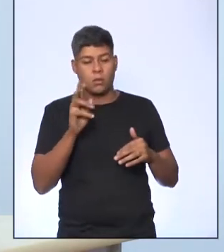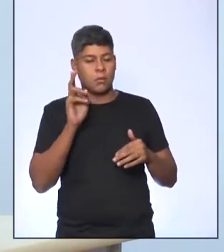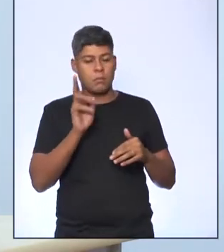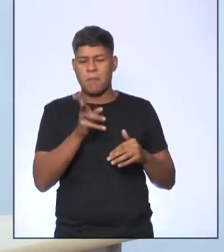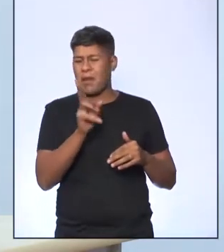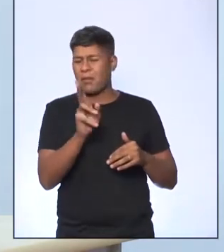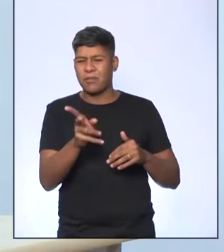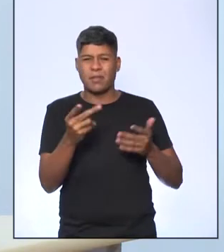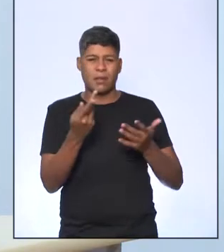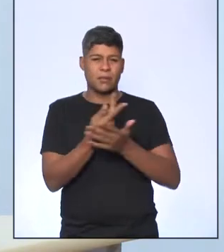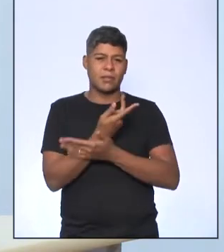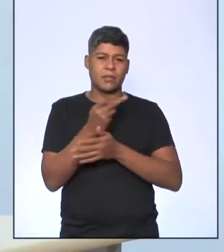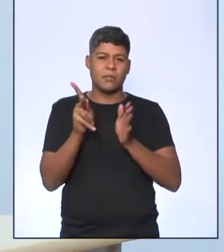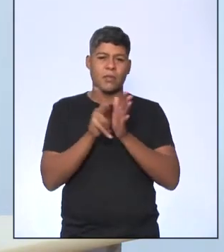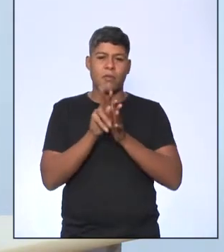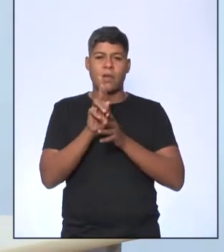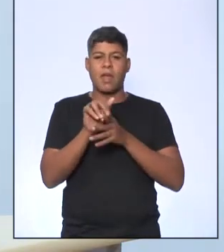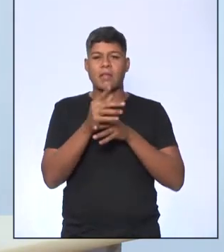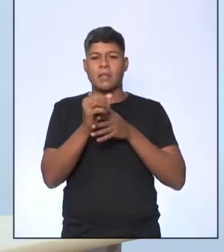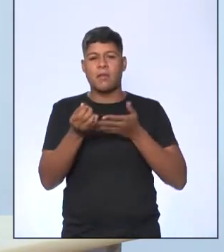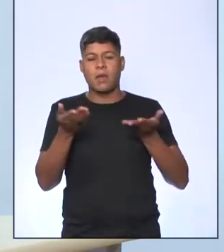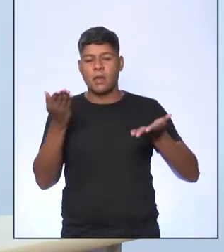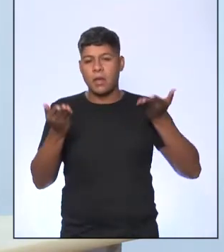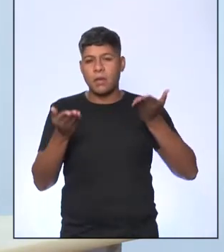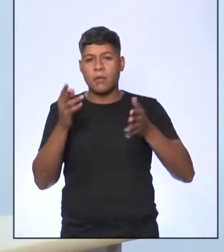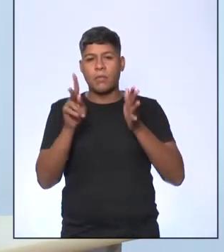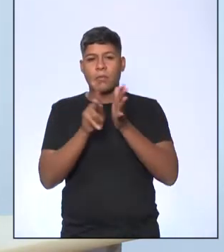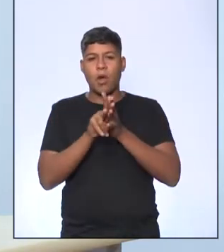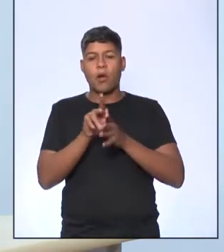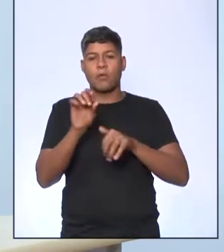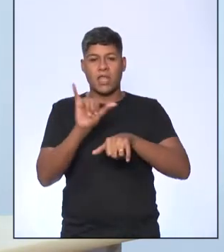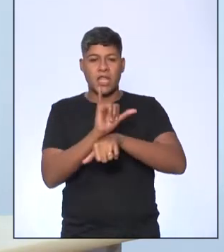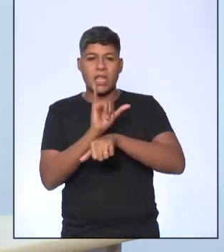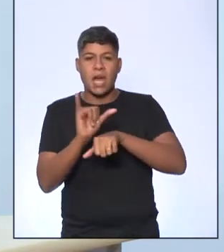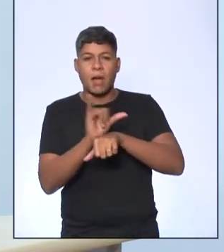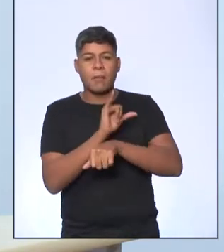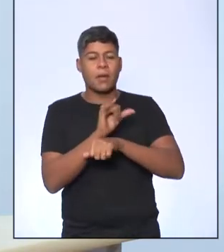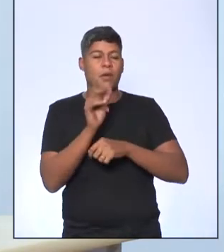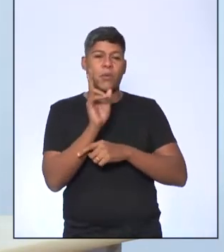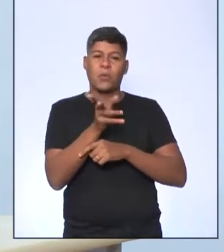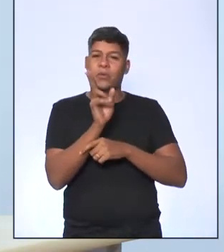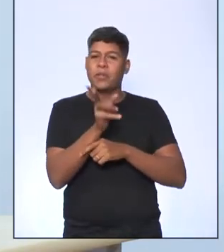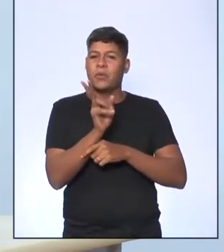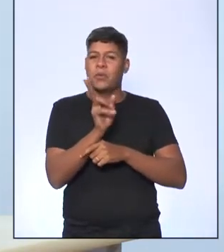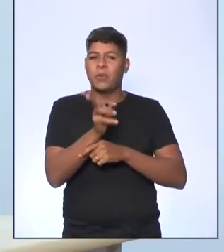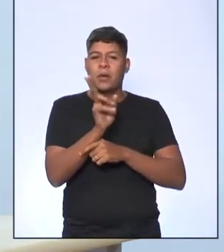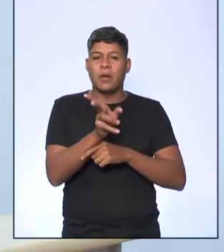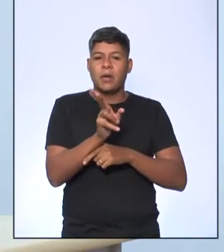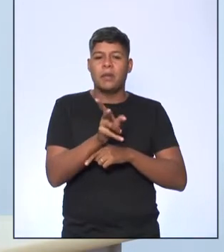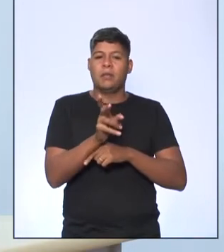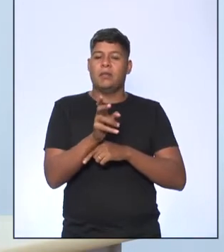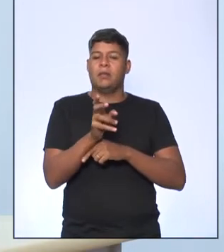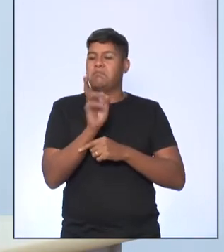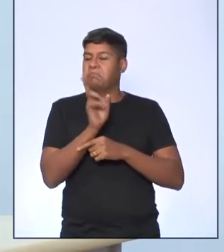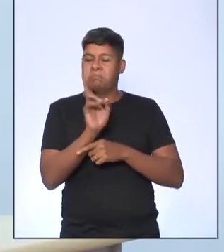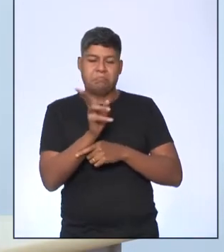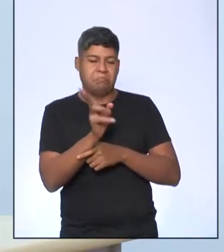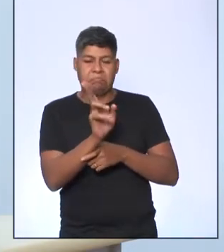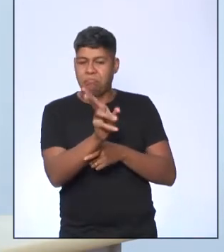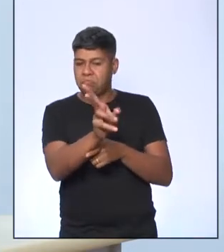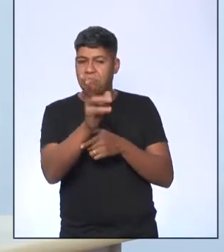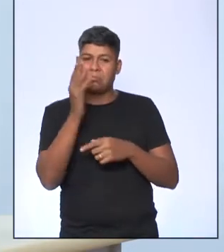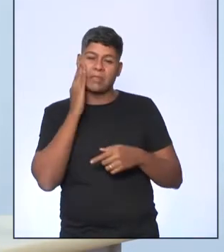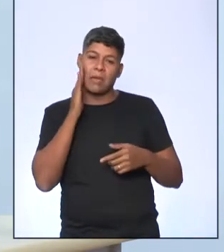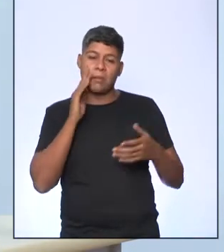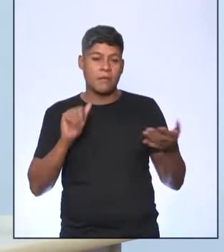mesma coisa que acontece com as reações de equilíbrio. É uma reação dinâmica que ela continua acontecendo, só que